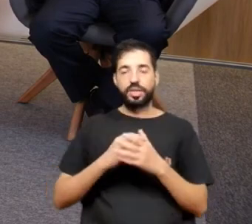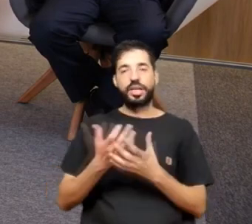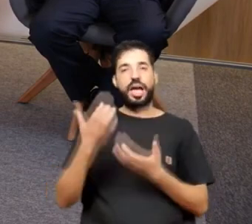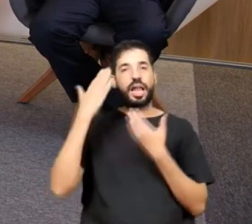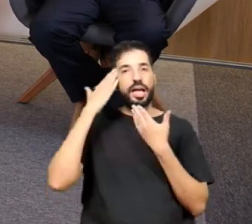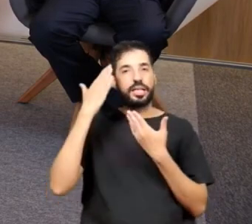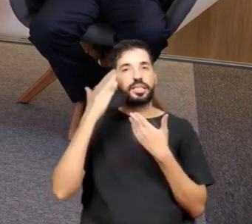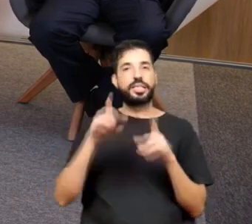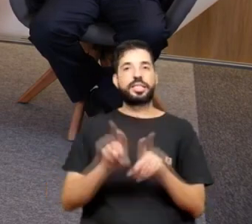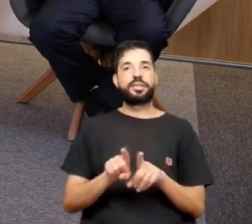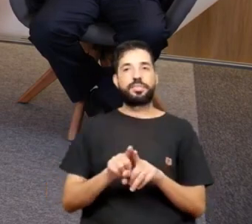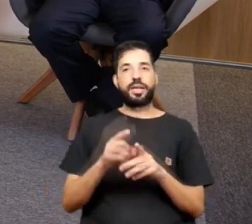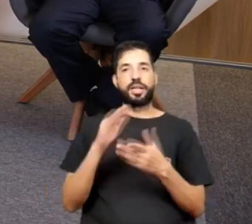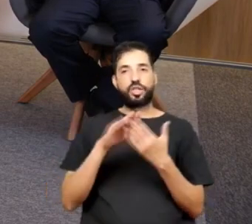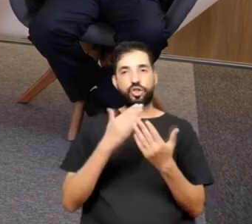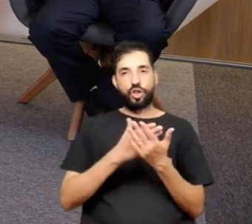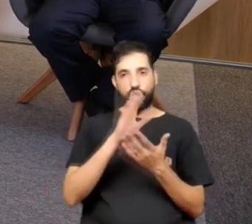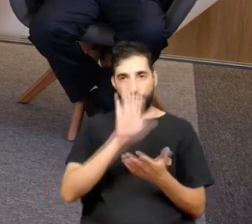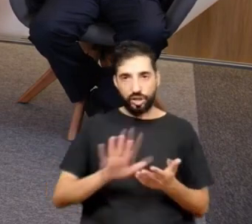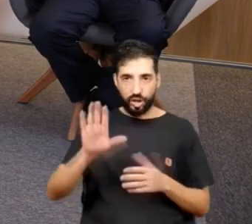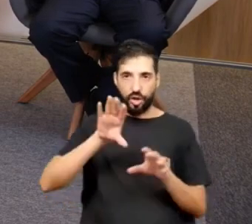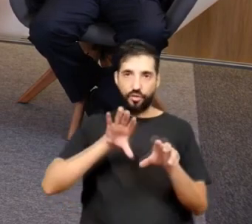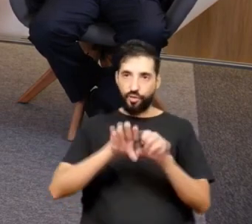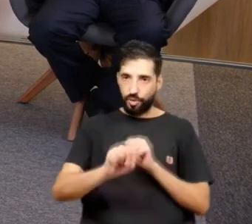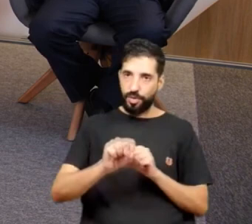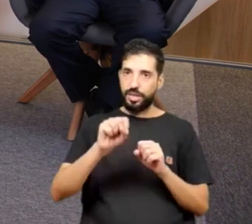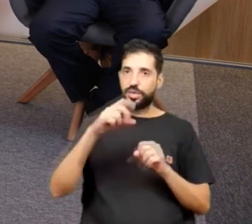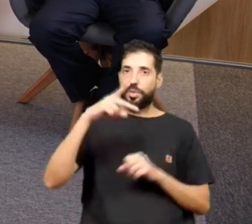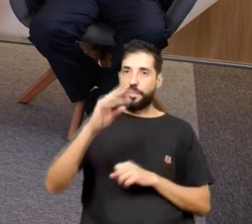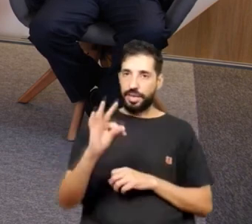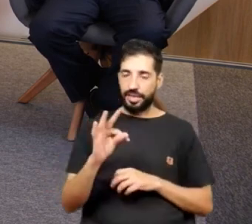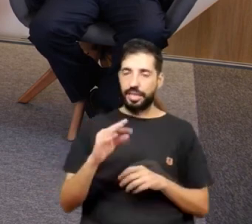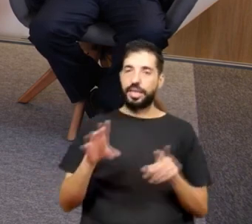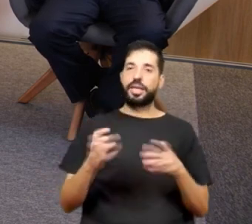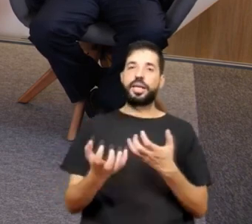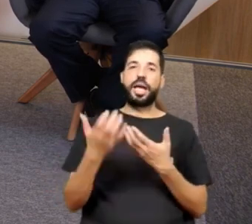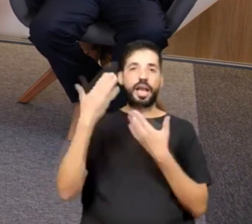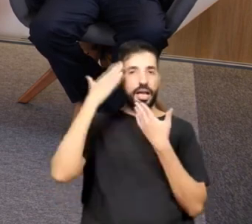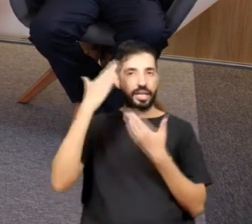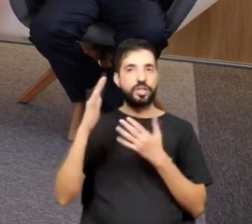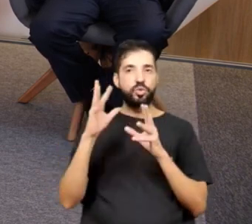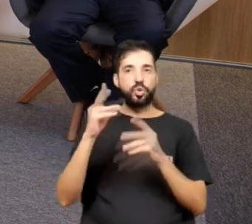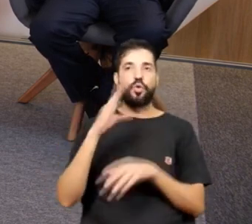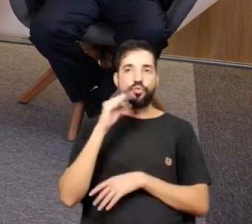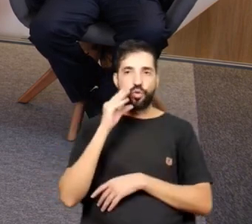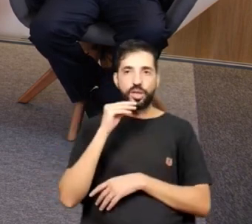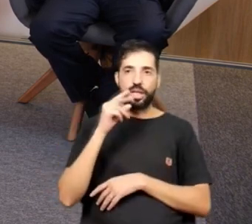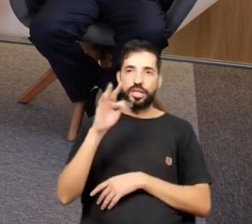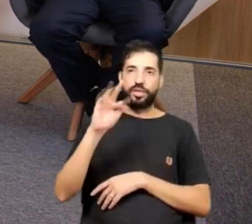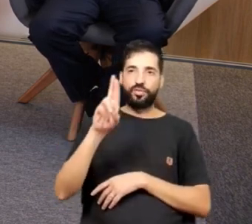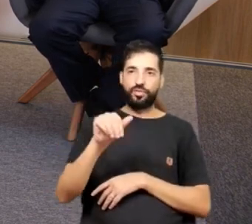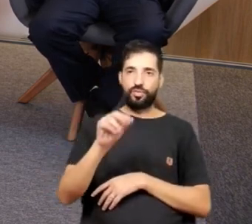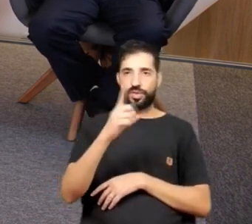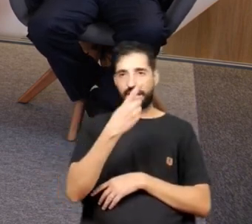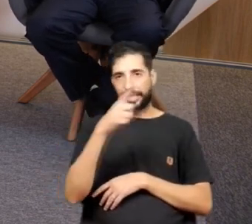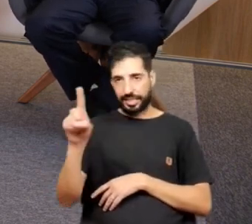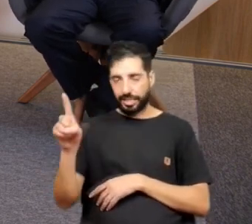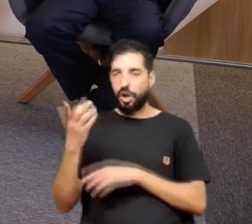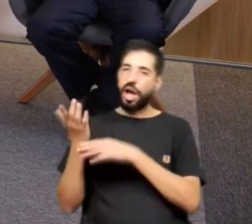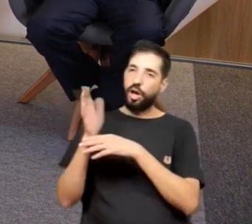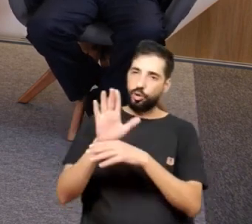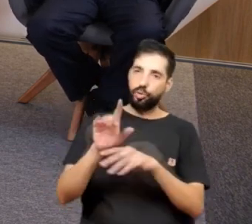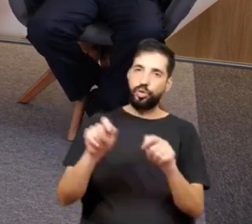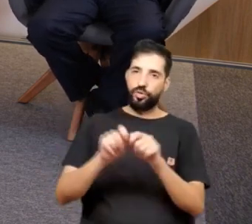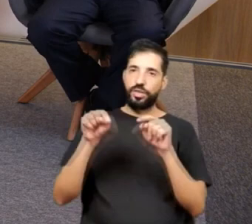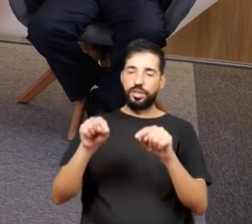de Formação do Partido dos Trabalhadores, quero agradecer a todos os funcionários da fundação que também ajudaram a construir isso, e quero agradecer